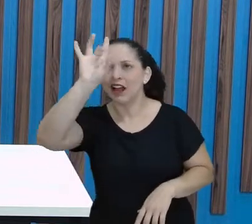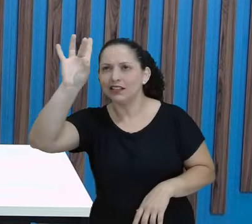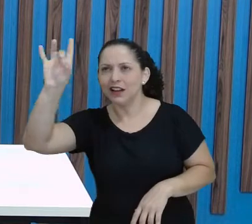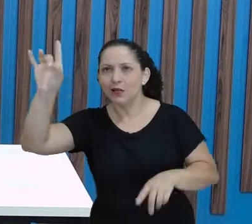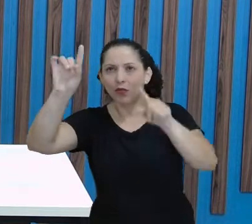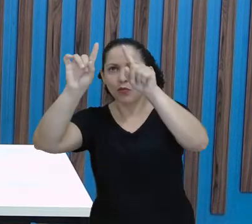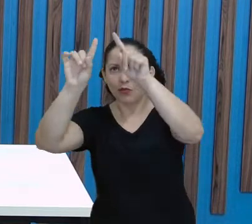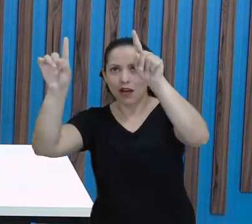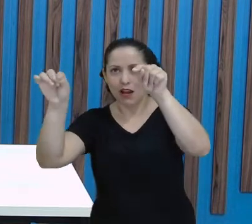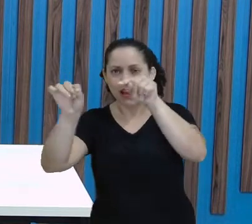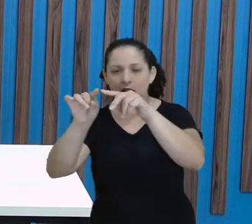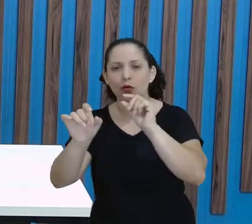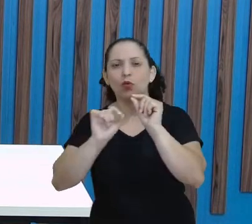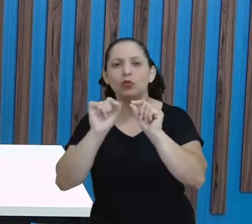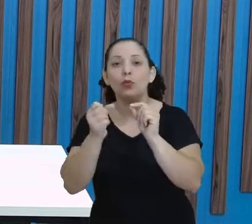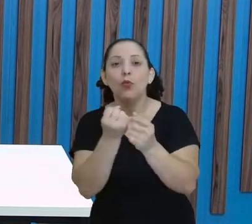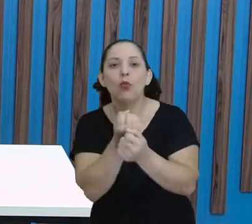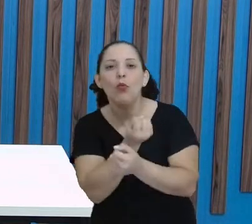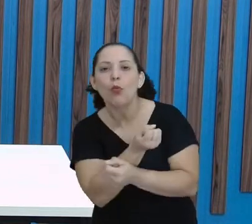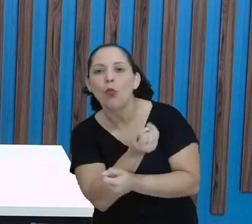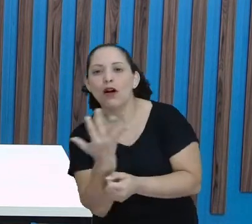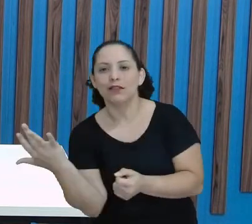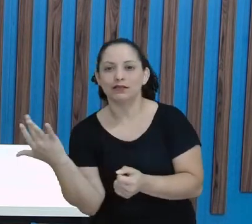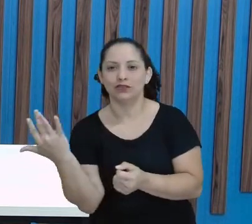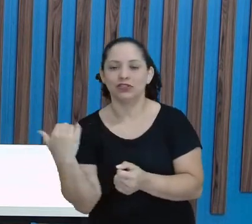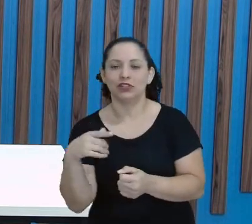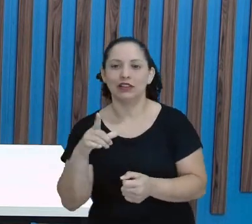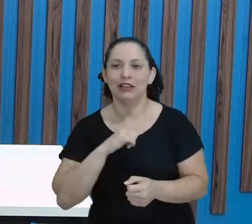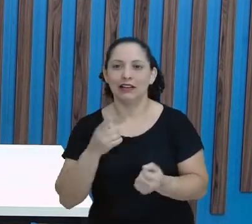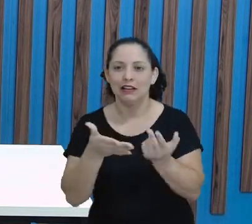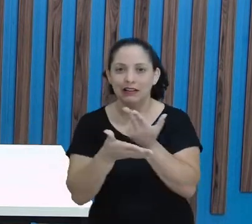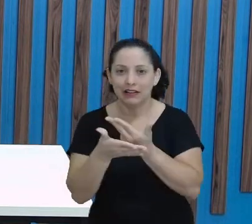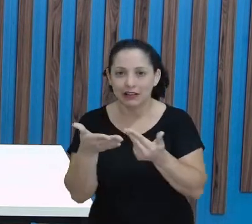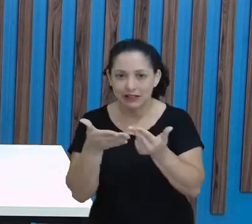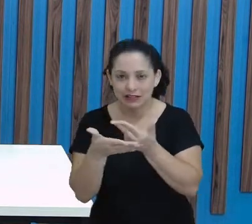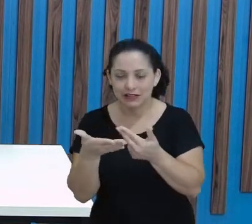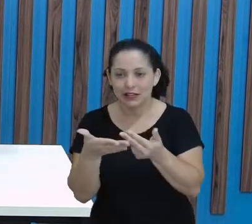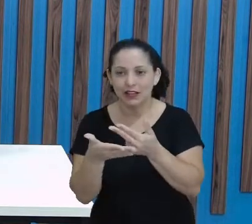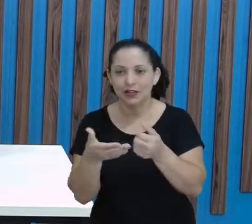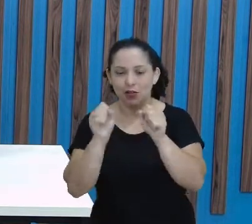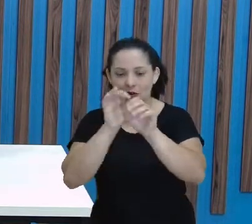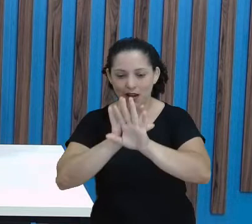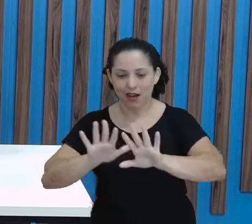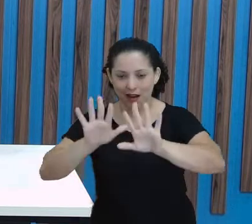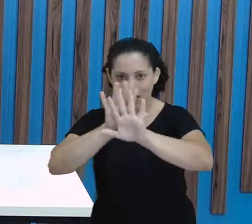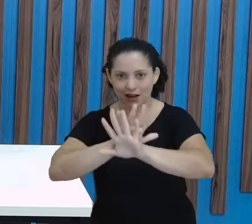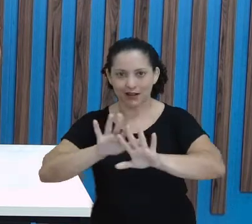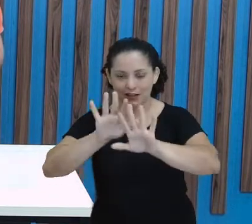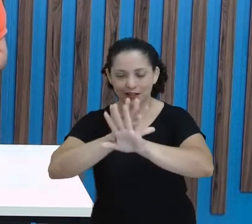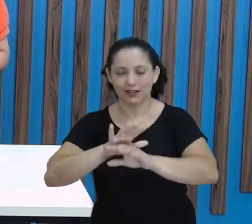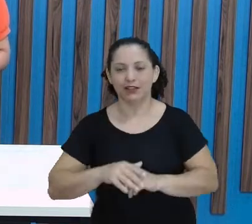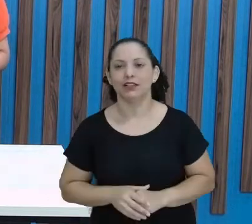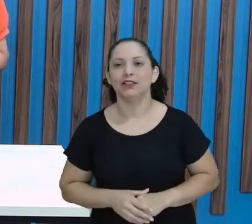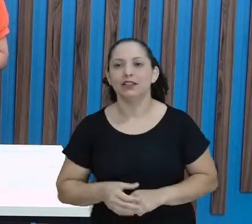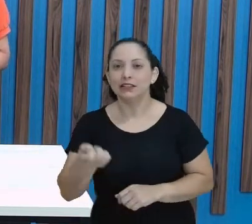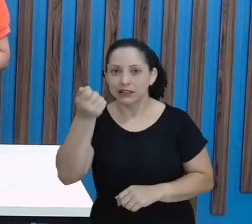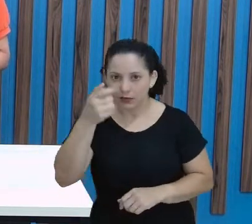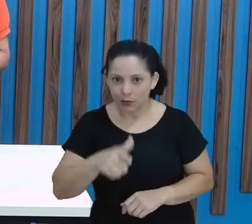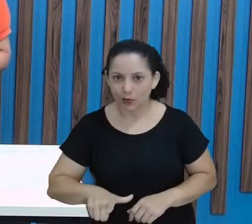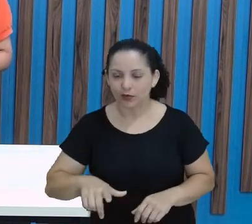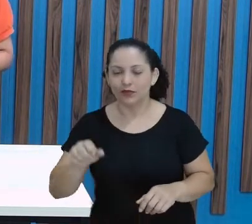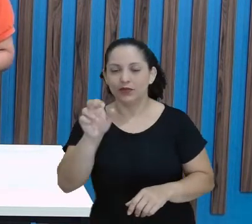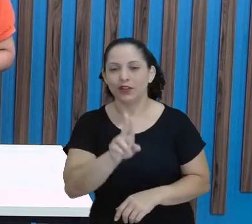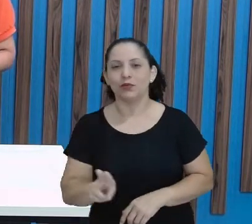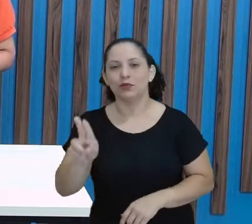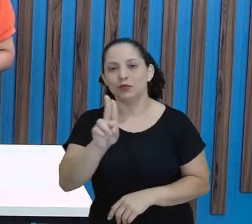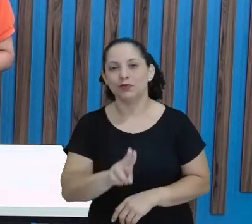quais figuras planas possuem a mesma área? Então, eu vou utilizar mais uma vez como